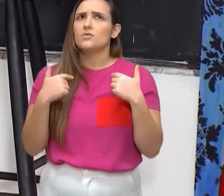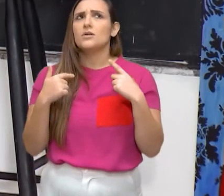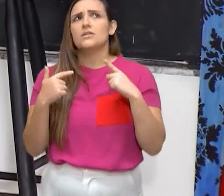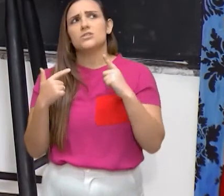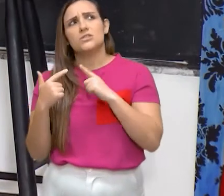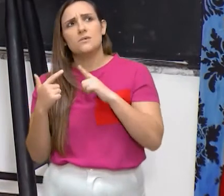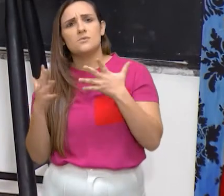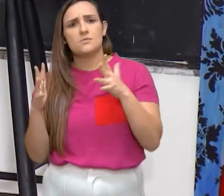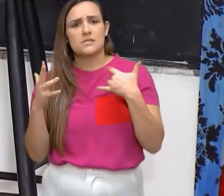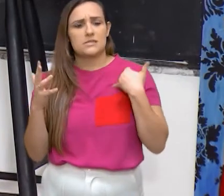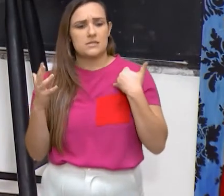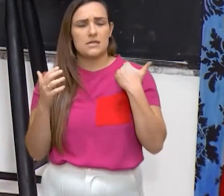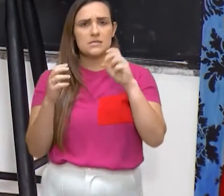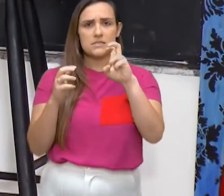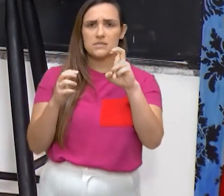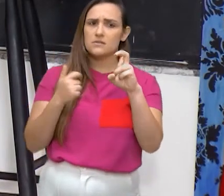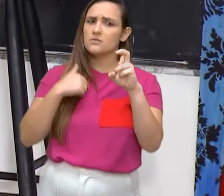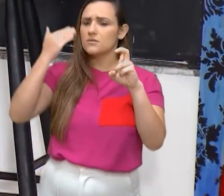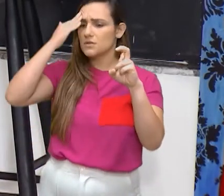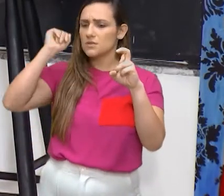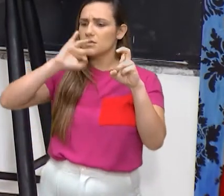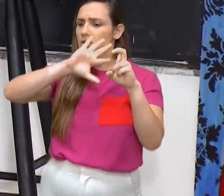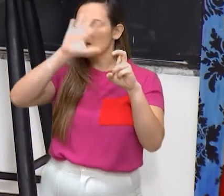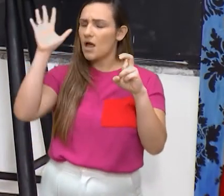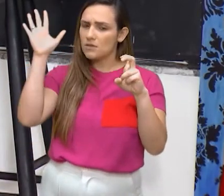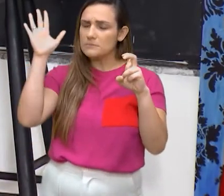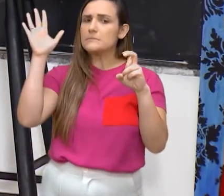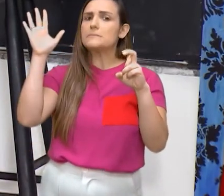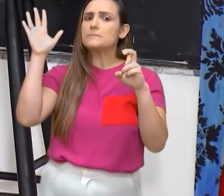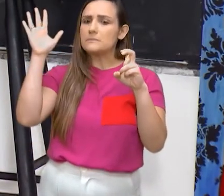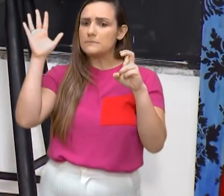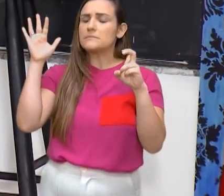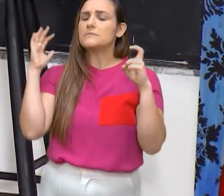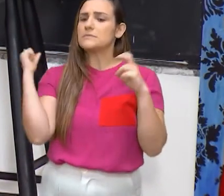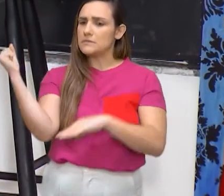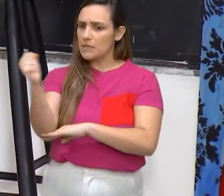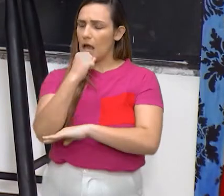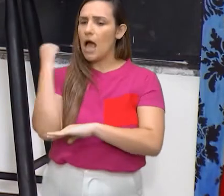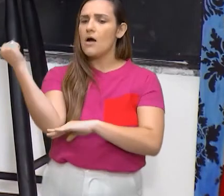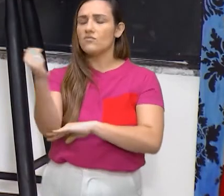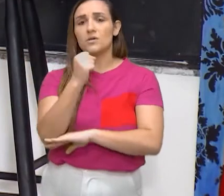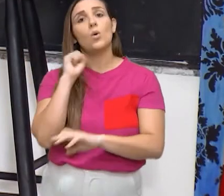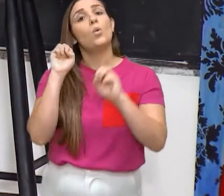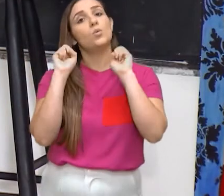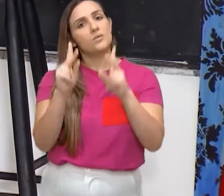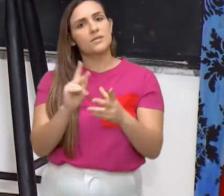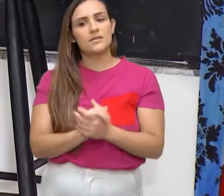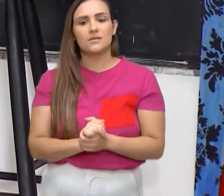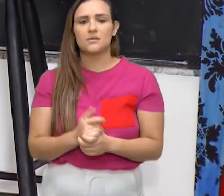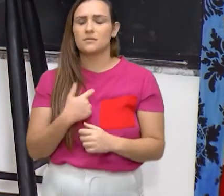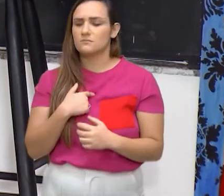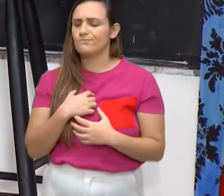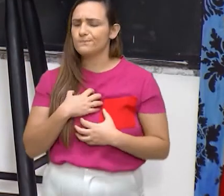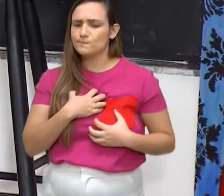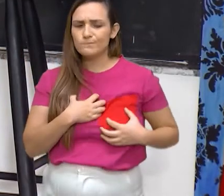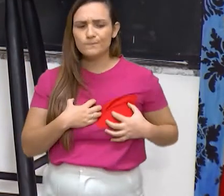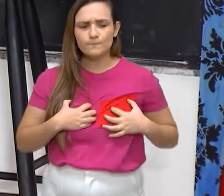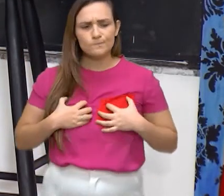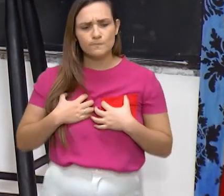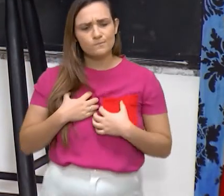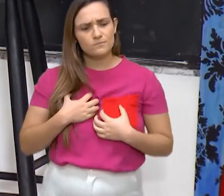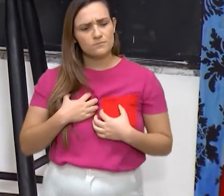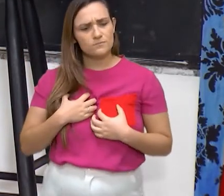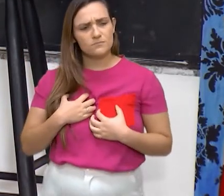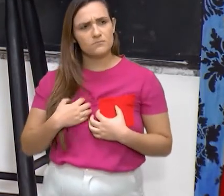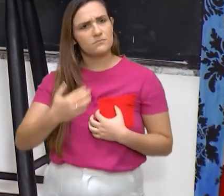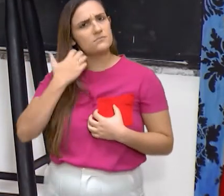verdade da gente. Quando eu tinha mais ou menos uns 5 anos, comecei a entender alguma coisa, a mãe contou toda a verdade, o que tinha acontecido, e nessa